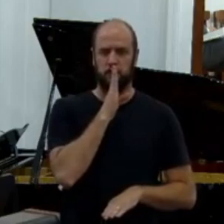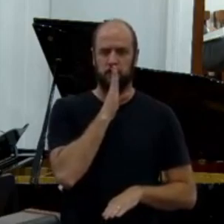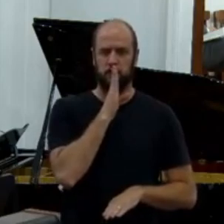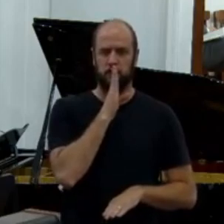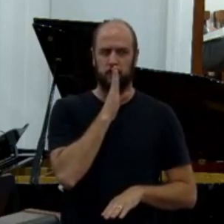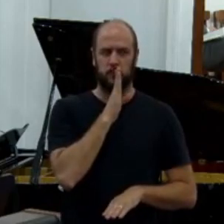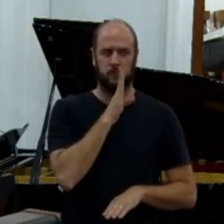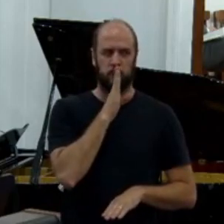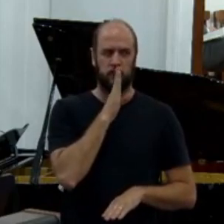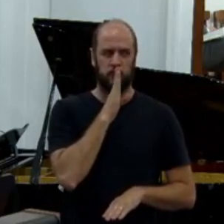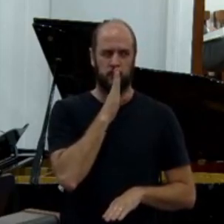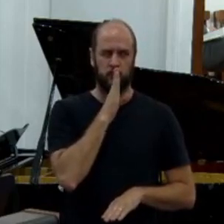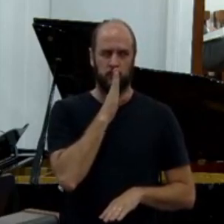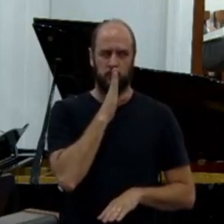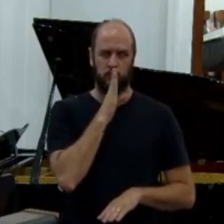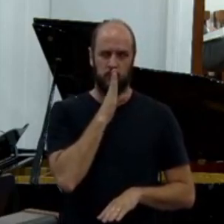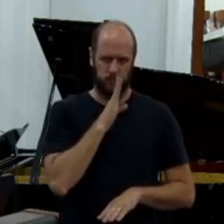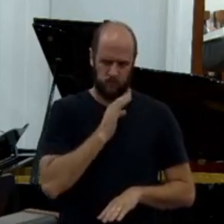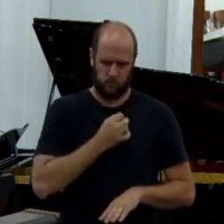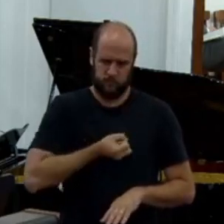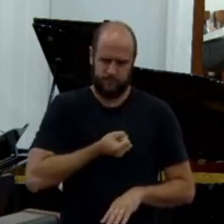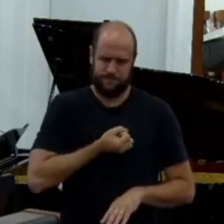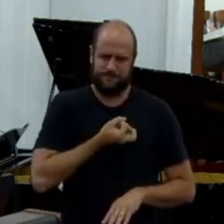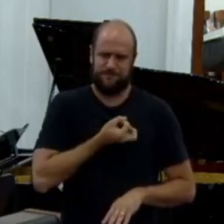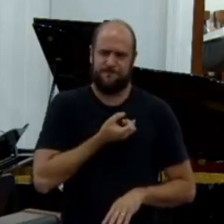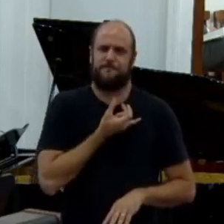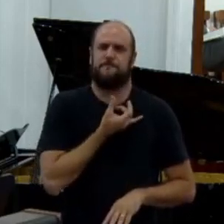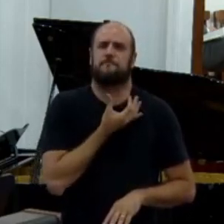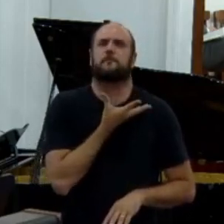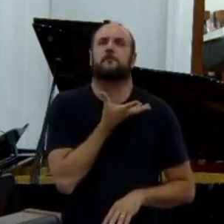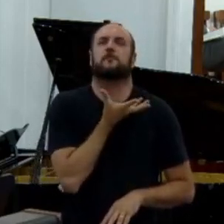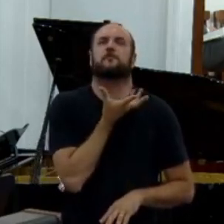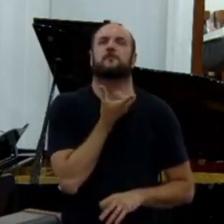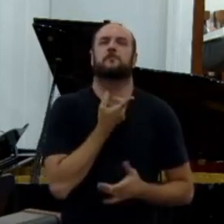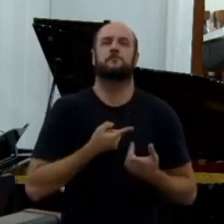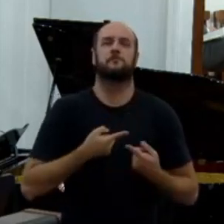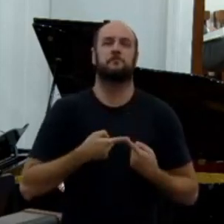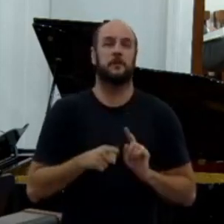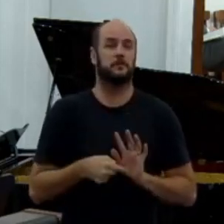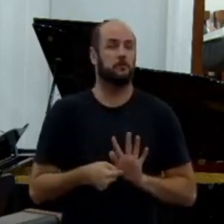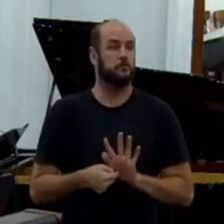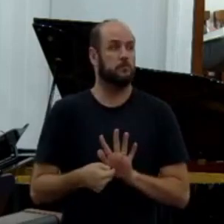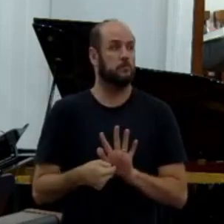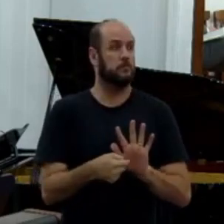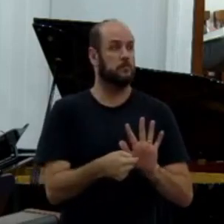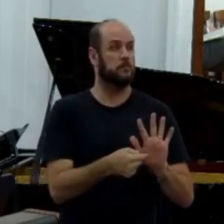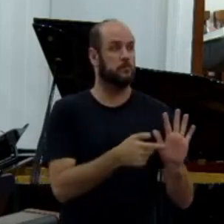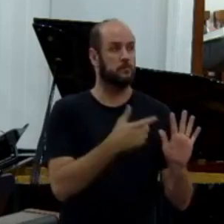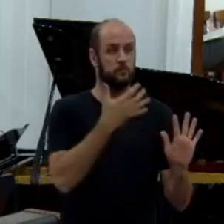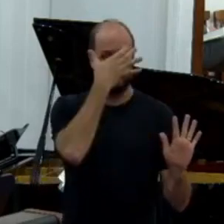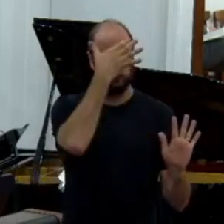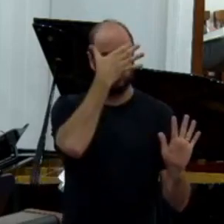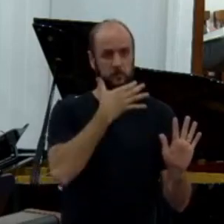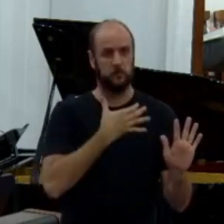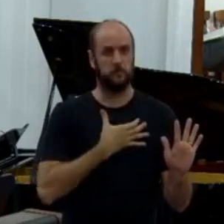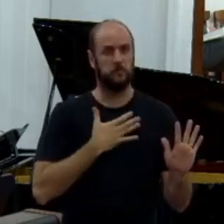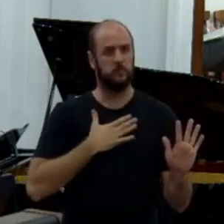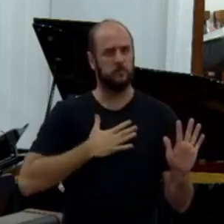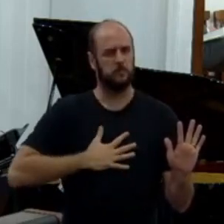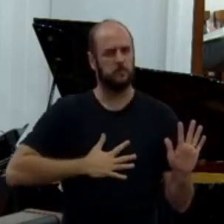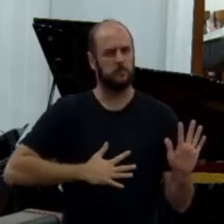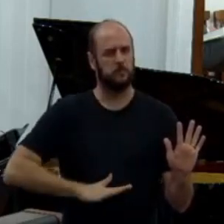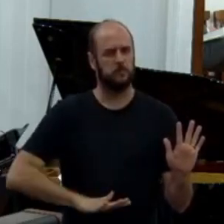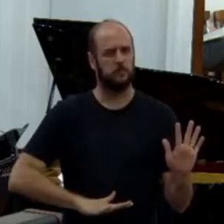Algo sendo aquecido dentro do coração. Mas por fora, uma expressão até serena.